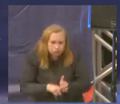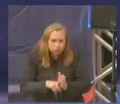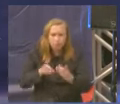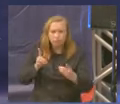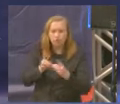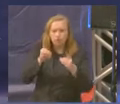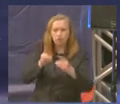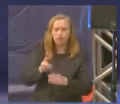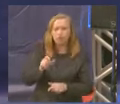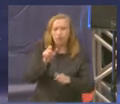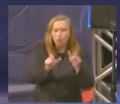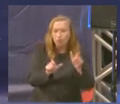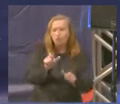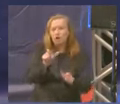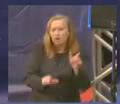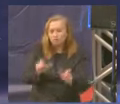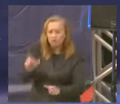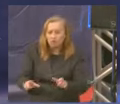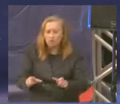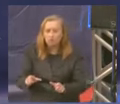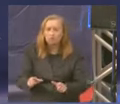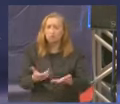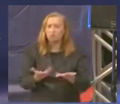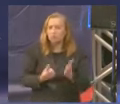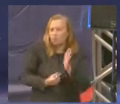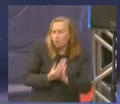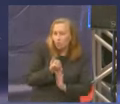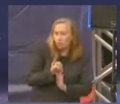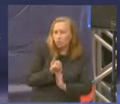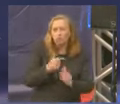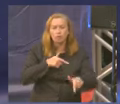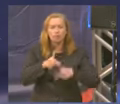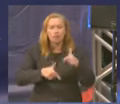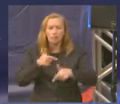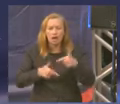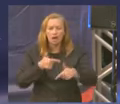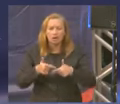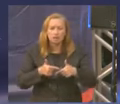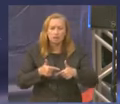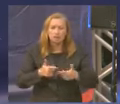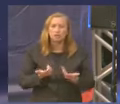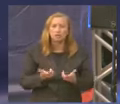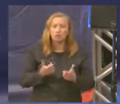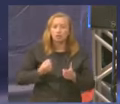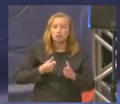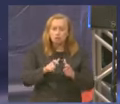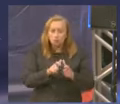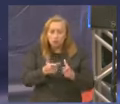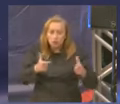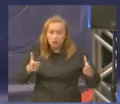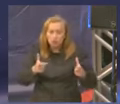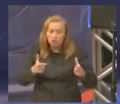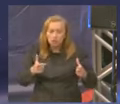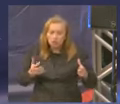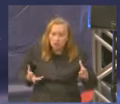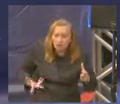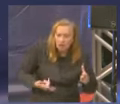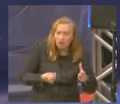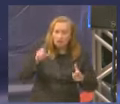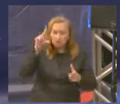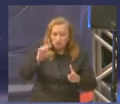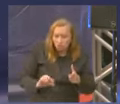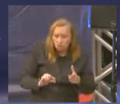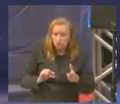público, operações financeiras, estão sendo automatizados, aumentando a eficiência e reduzindo